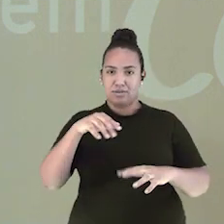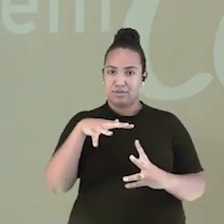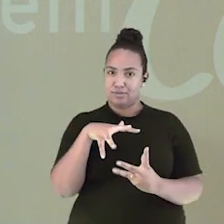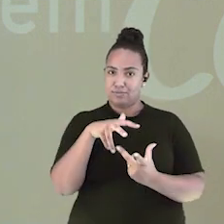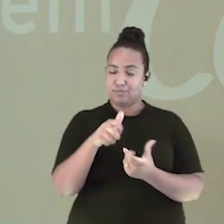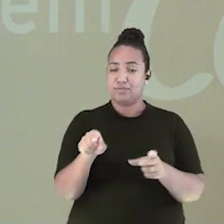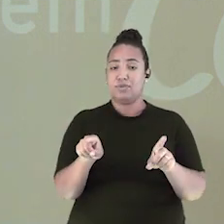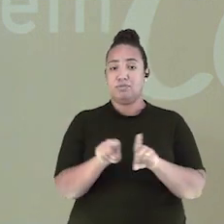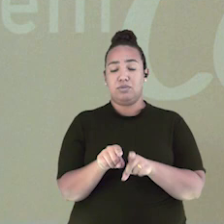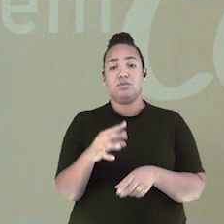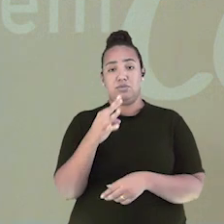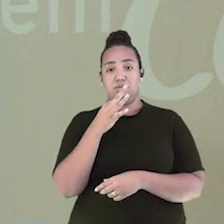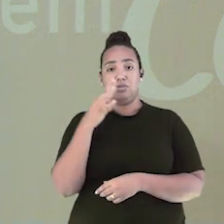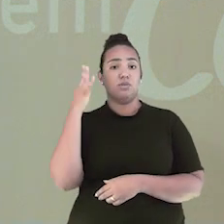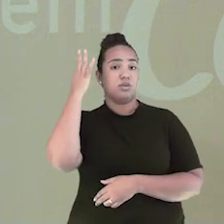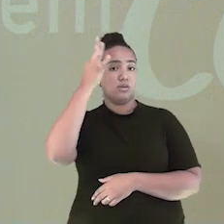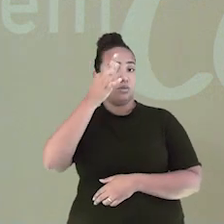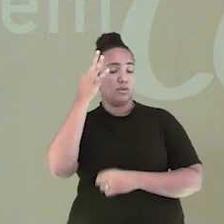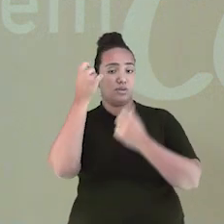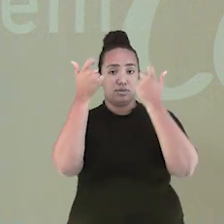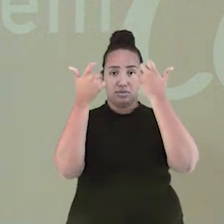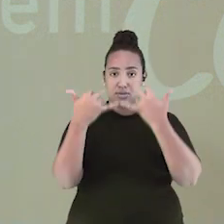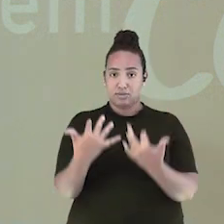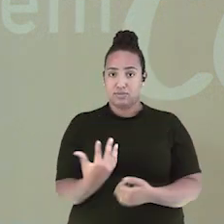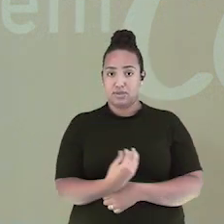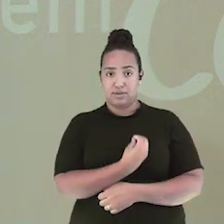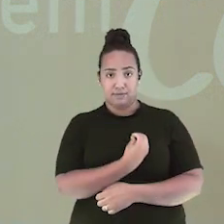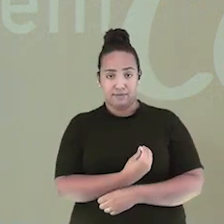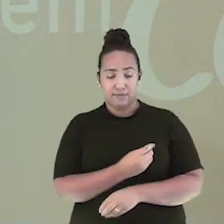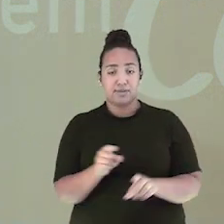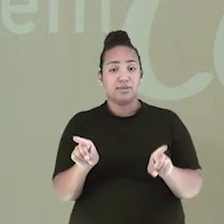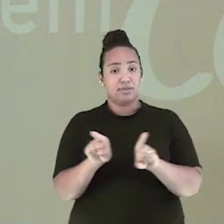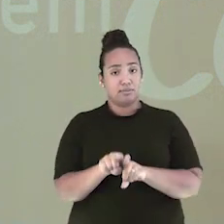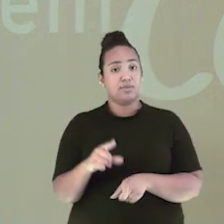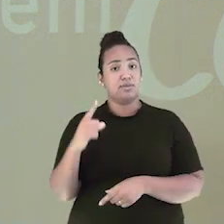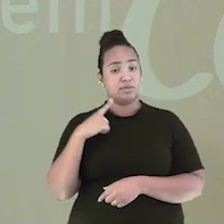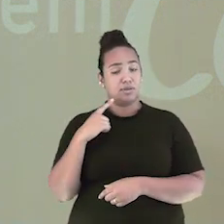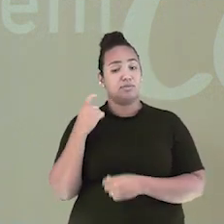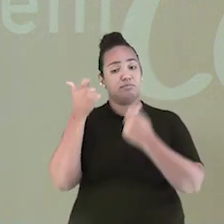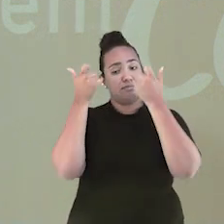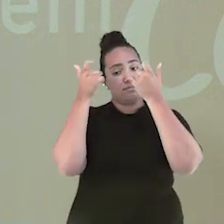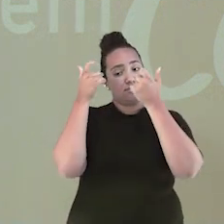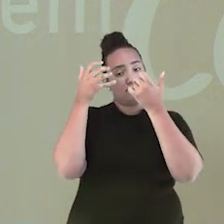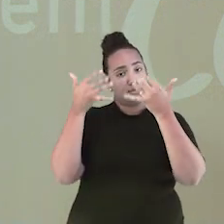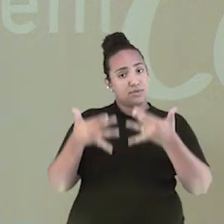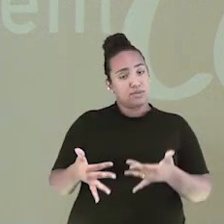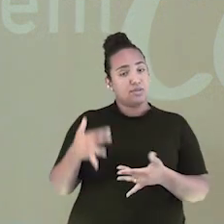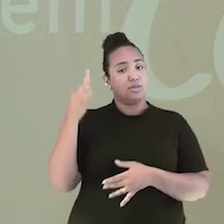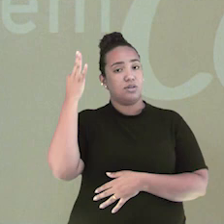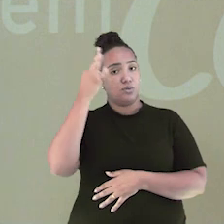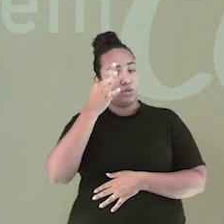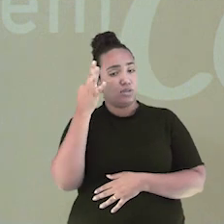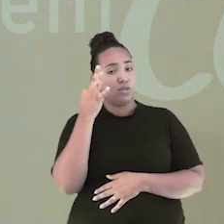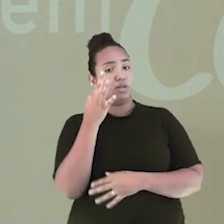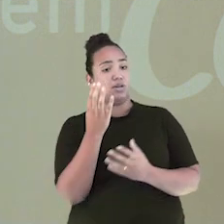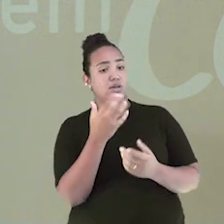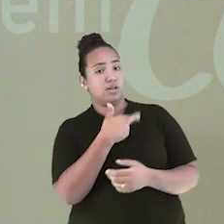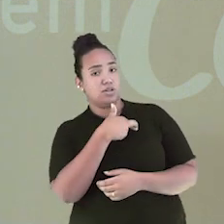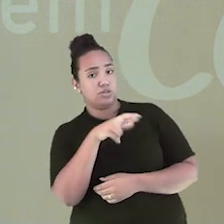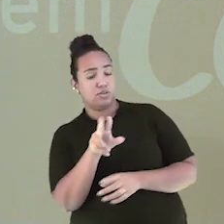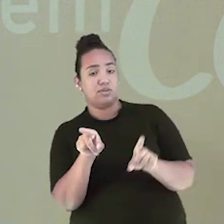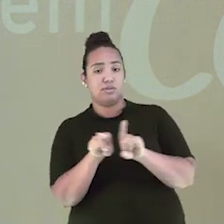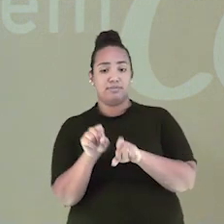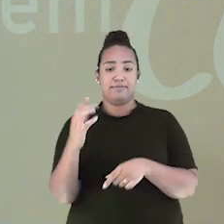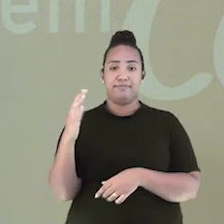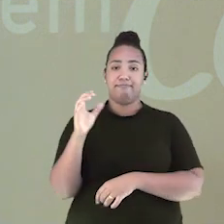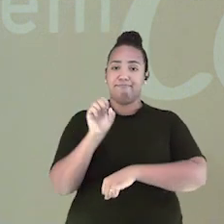Conhecemos também sobre algumas teorias que explicam a origem da vida e vimos que existem explicações religiosas e outras científicas. Espero que